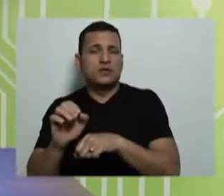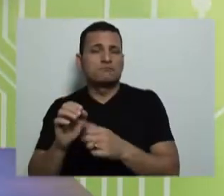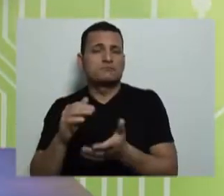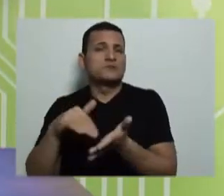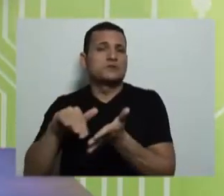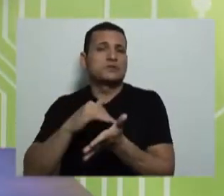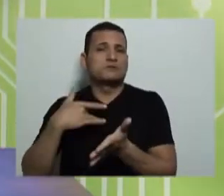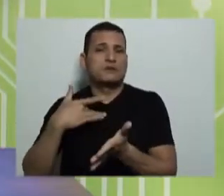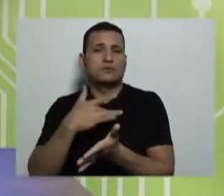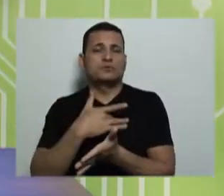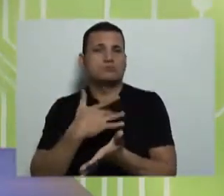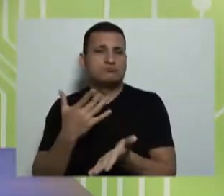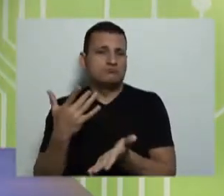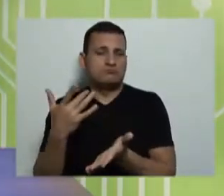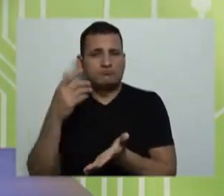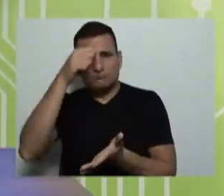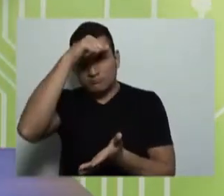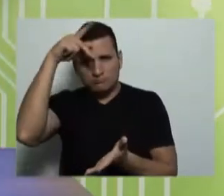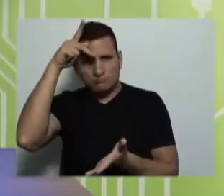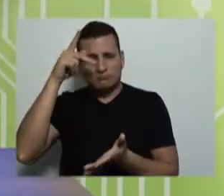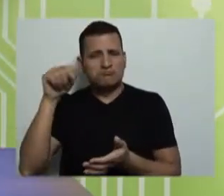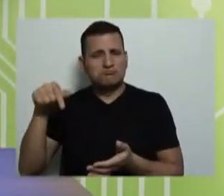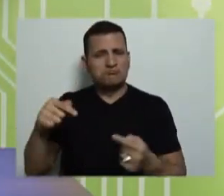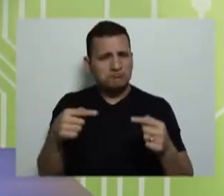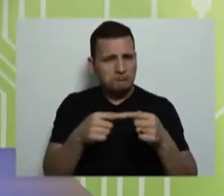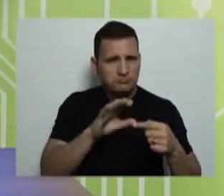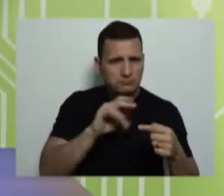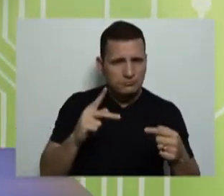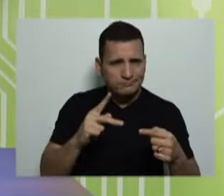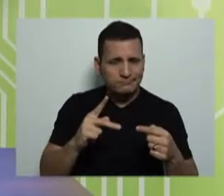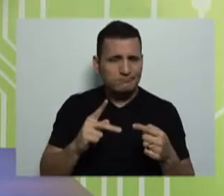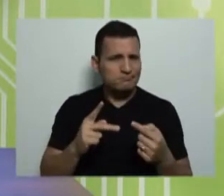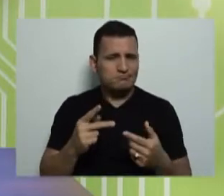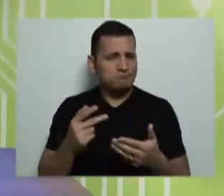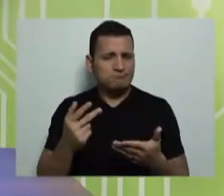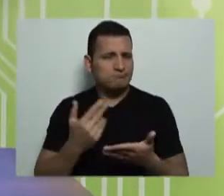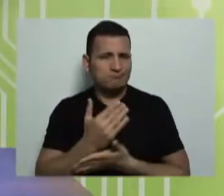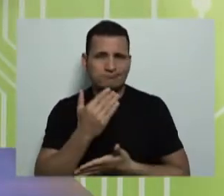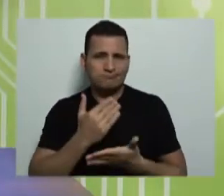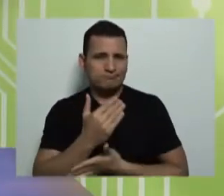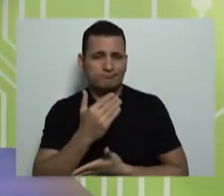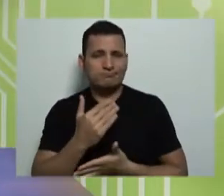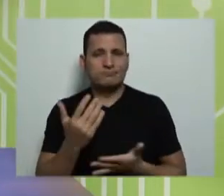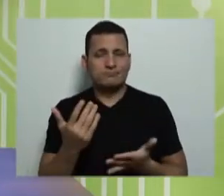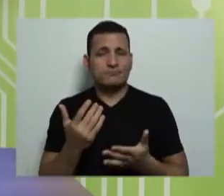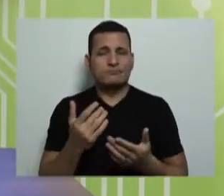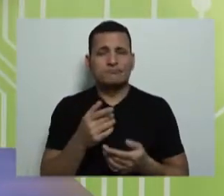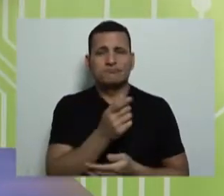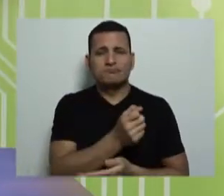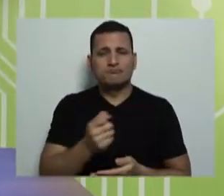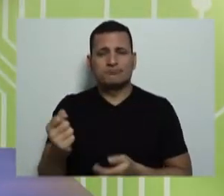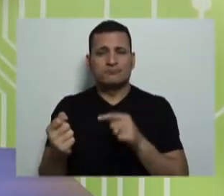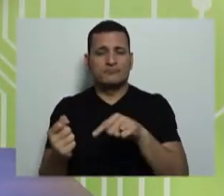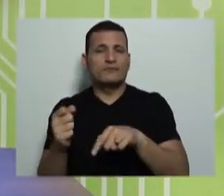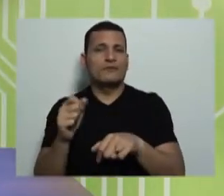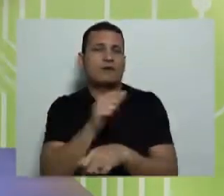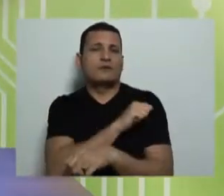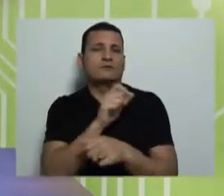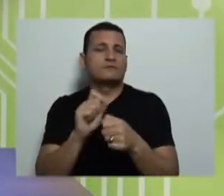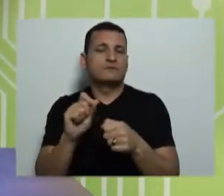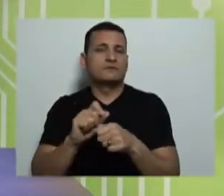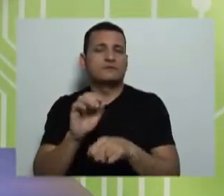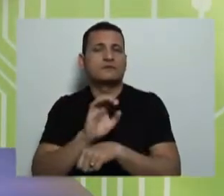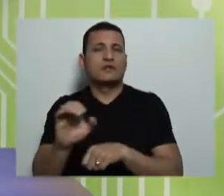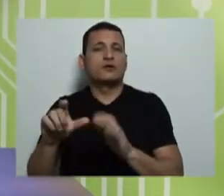município. O que tem a ver isso com o eixo formativo do curso técnico em cooperativismo? O que tem a ver a gente colocar o nosso aluno para fazer estágio numa loja que